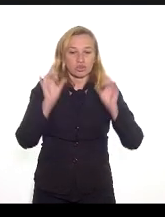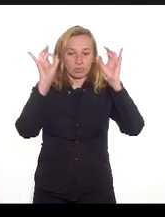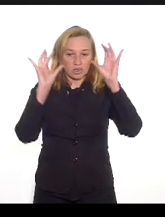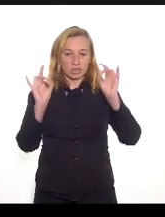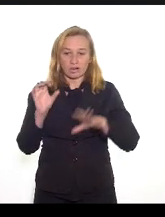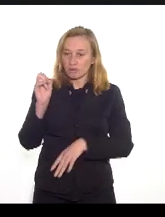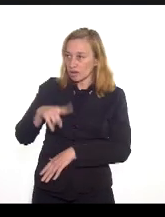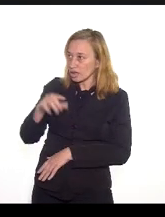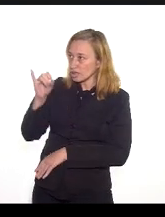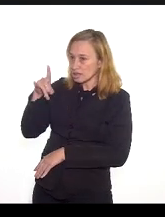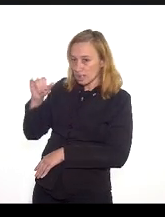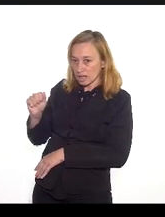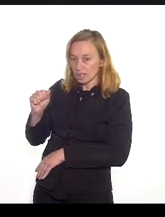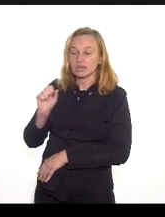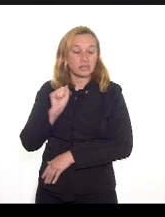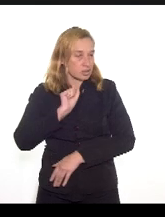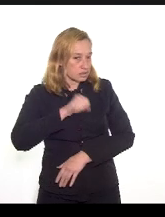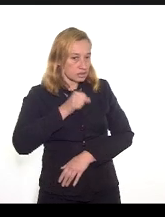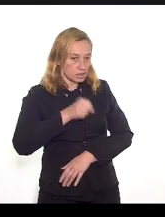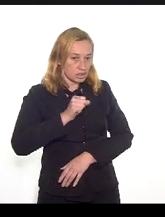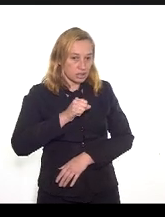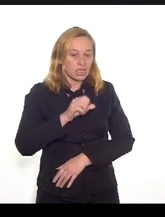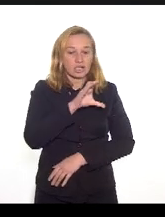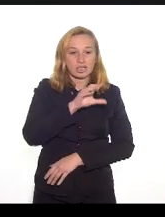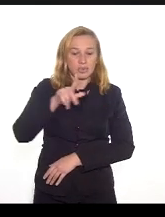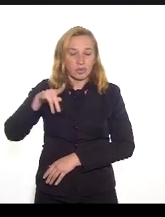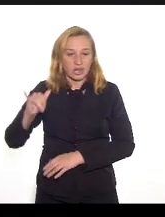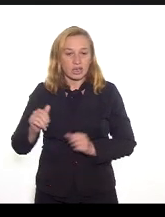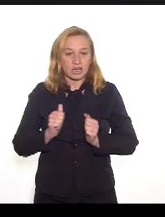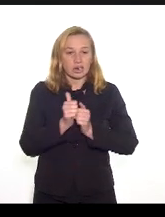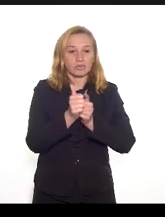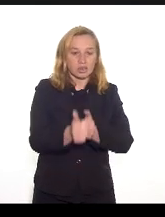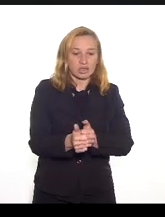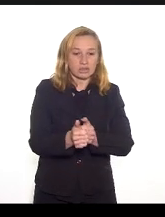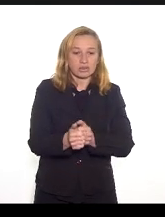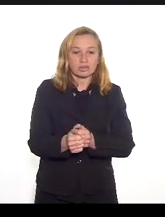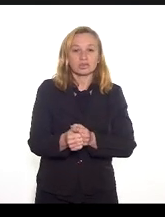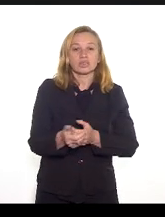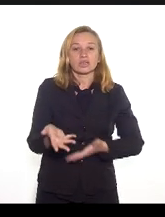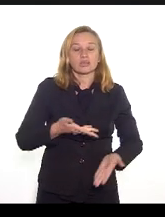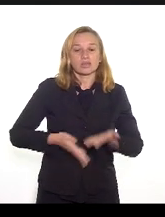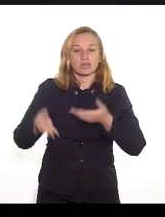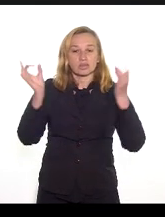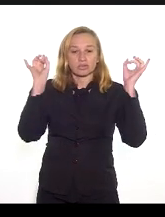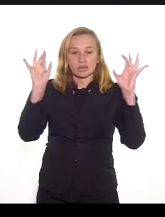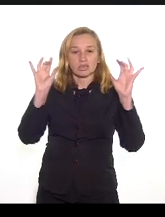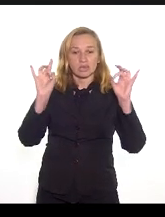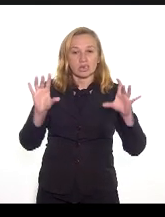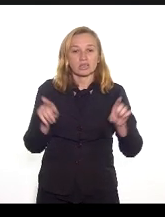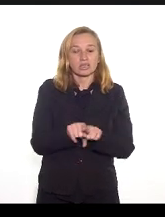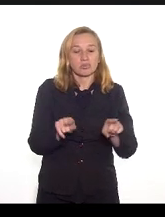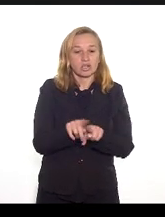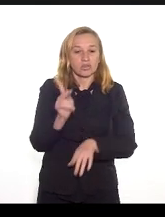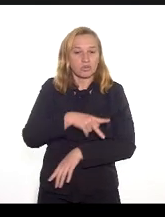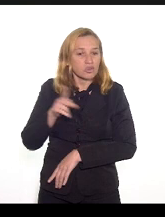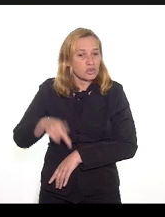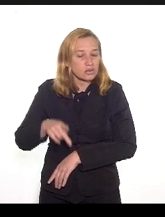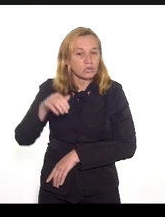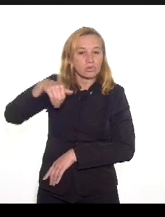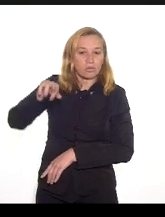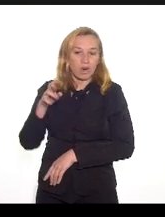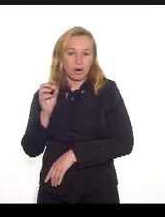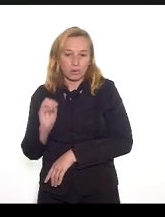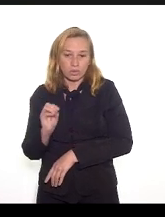é isso, Célia? E tem assessorado também a nossa CPI das participações especiais e do professor economista Mauro